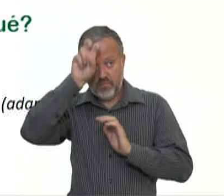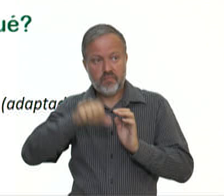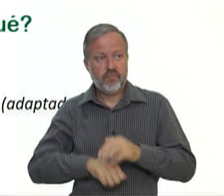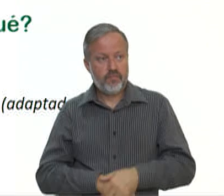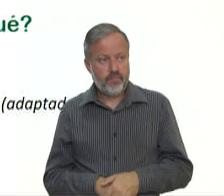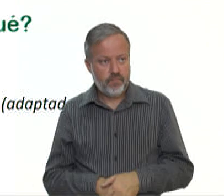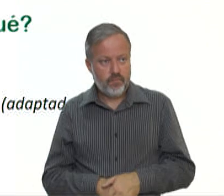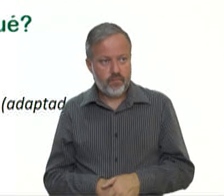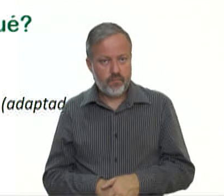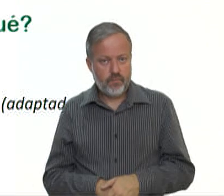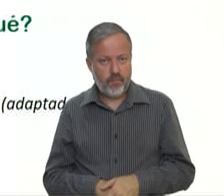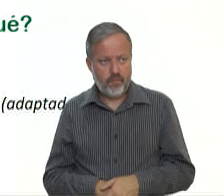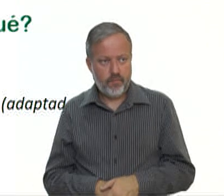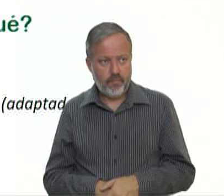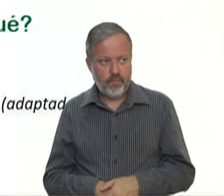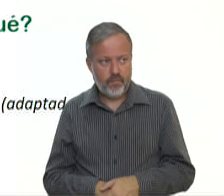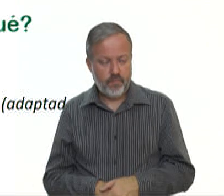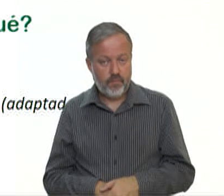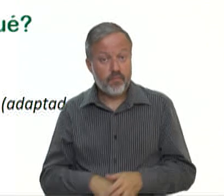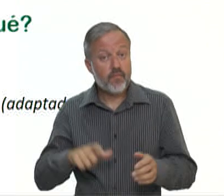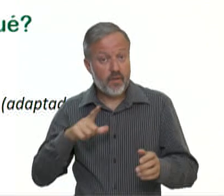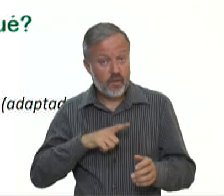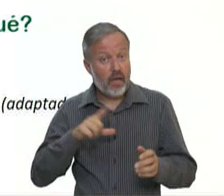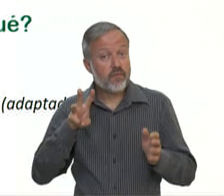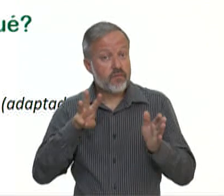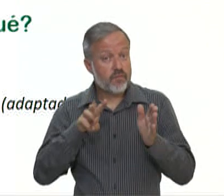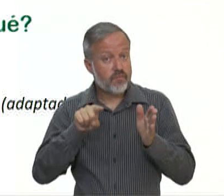Y siguiendo, tenemos más una pregunta,